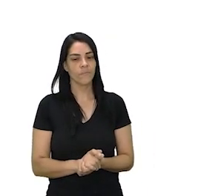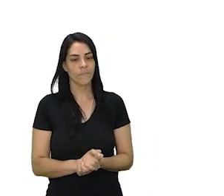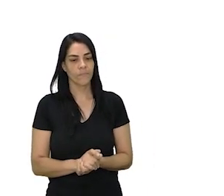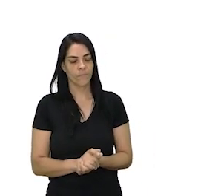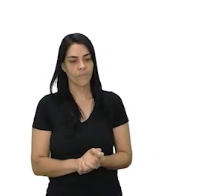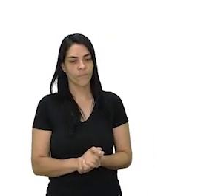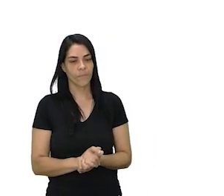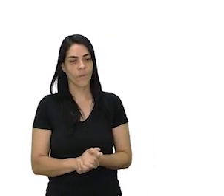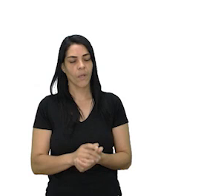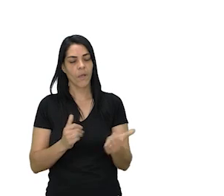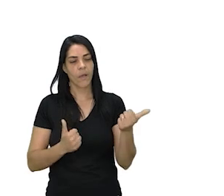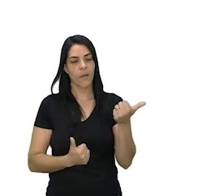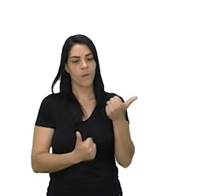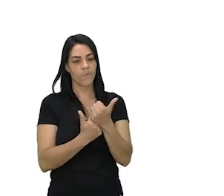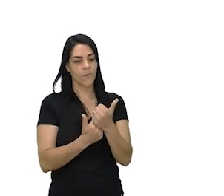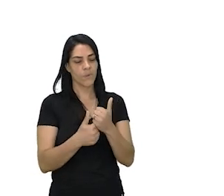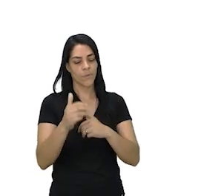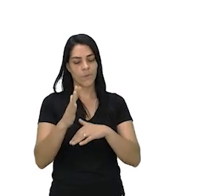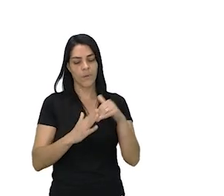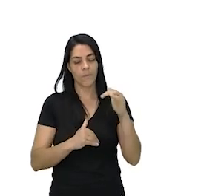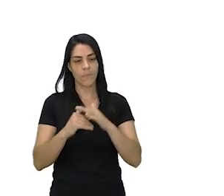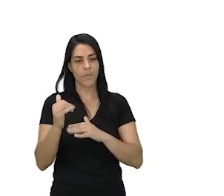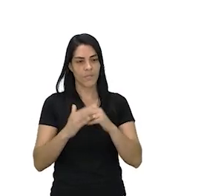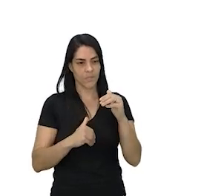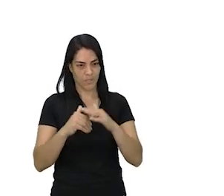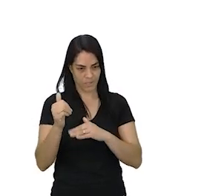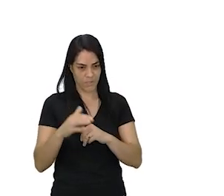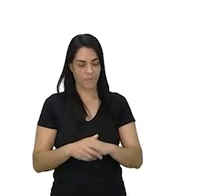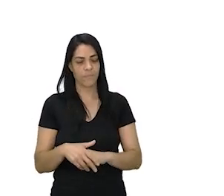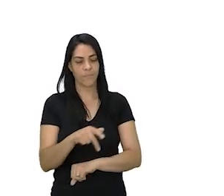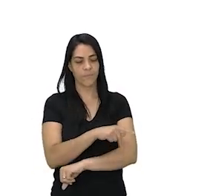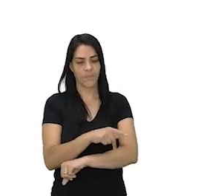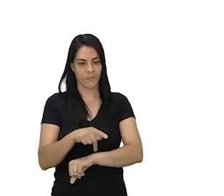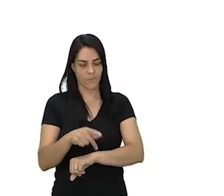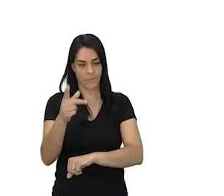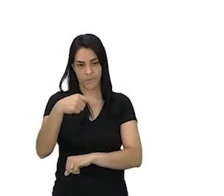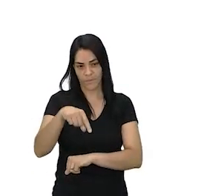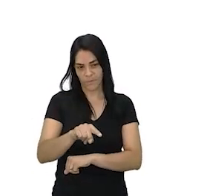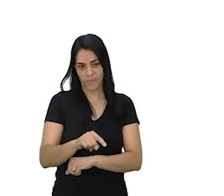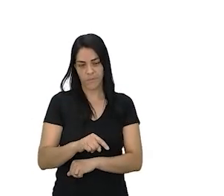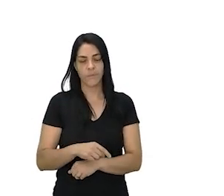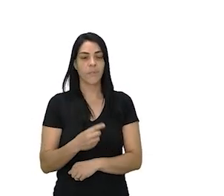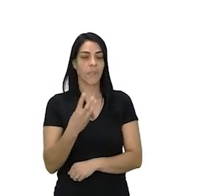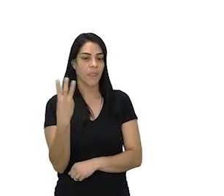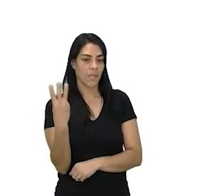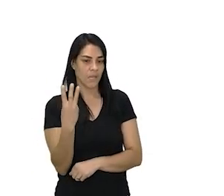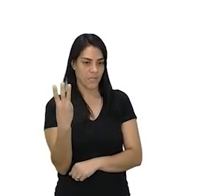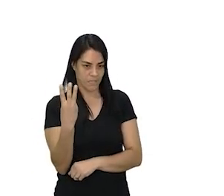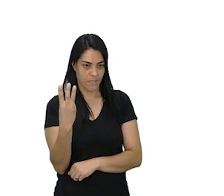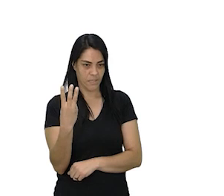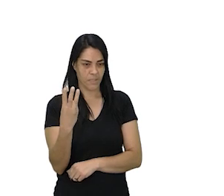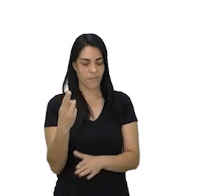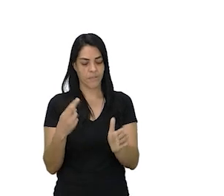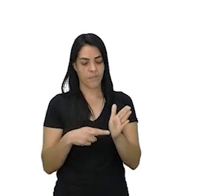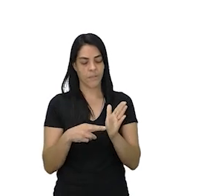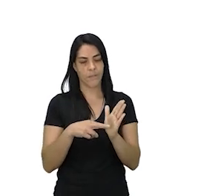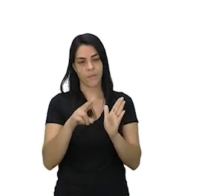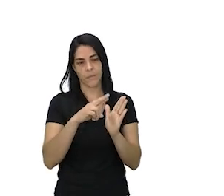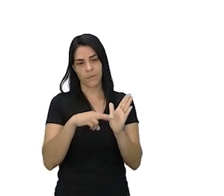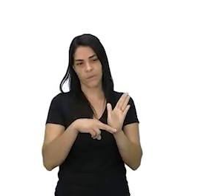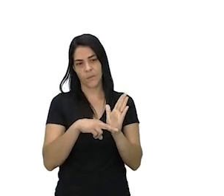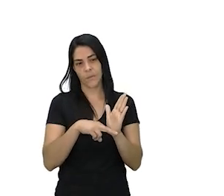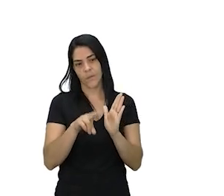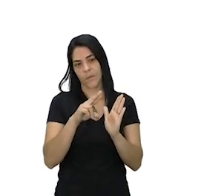interdisciplinar de apoio aí à prática pedagógica de vocês. São 3, tá bem? Recuperar alguns